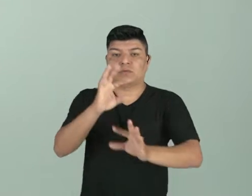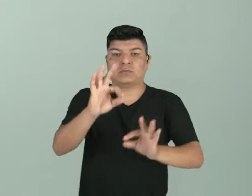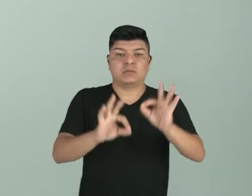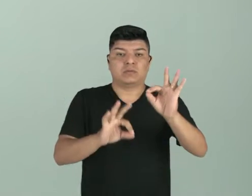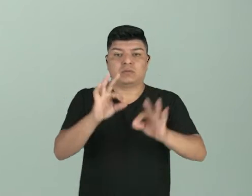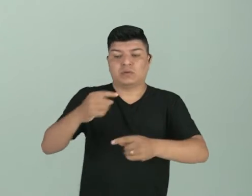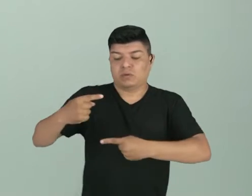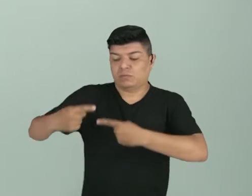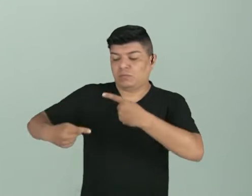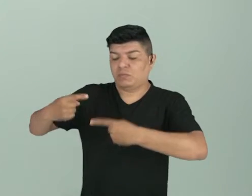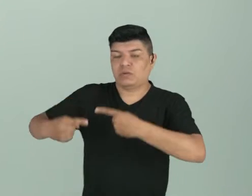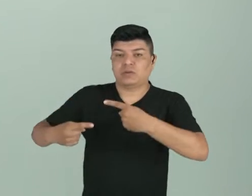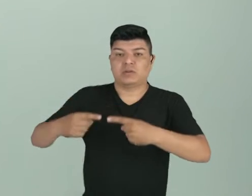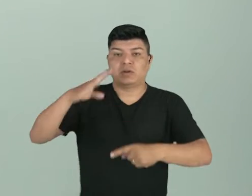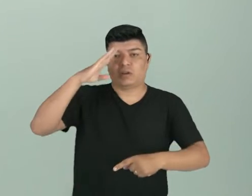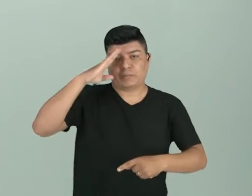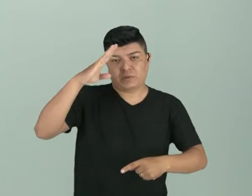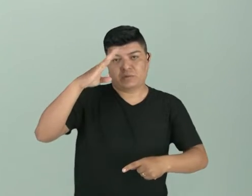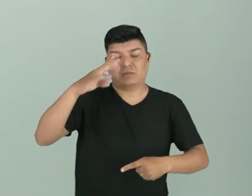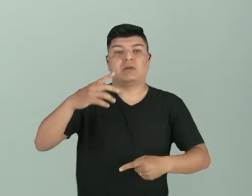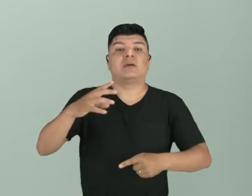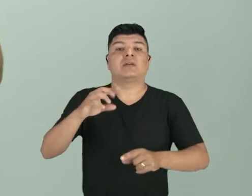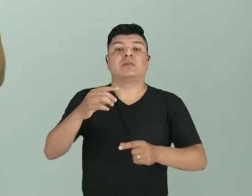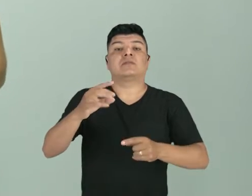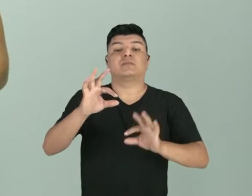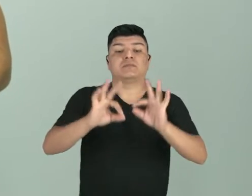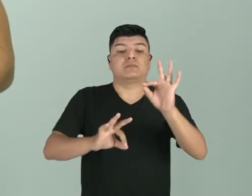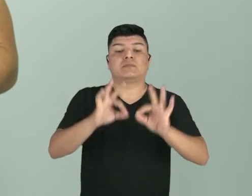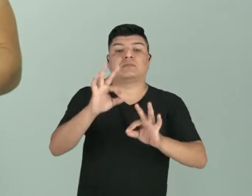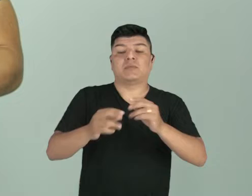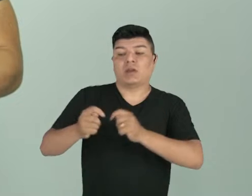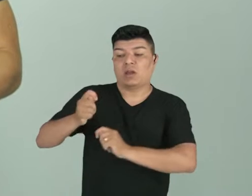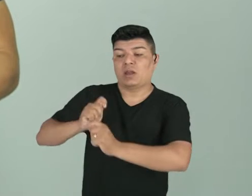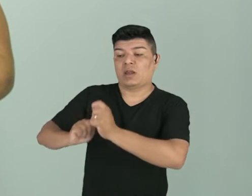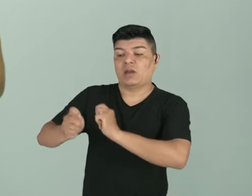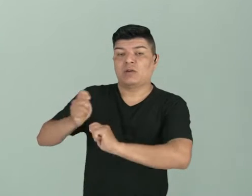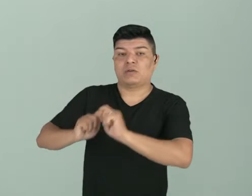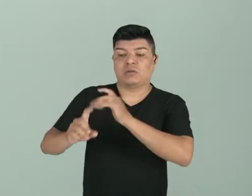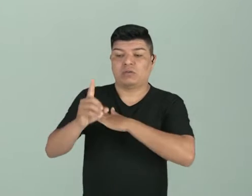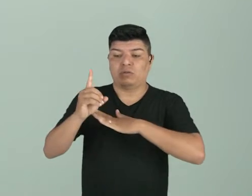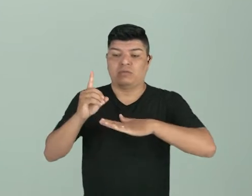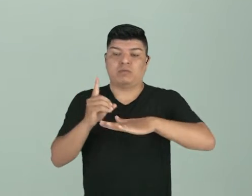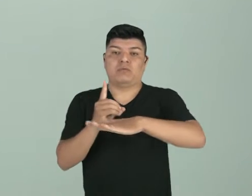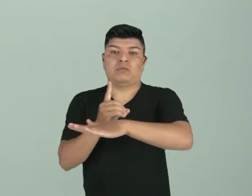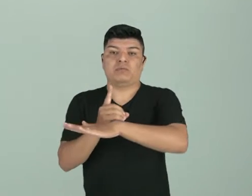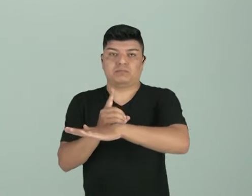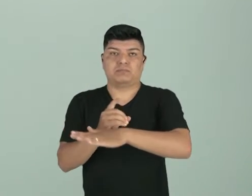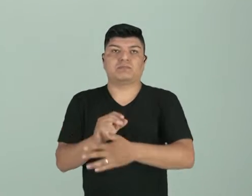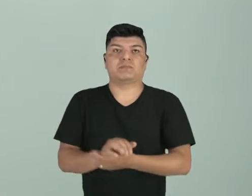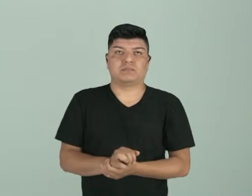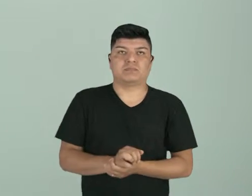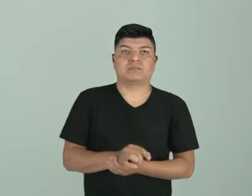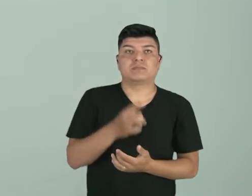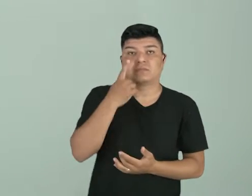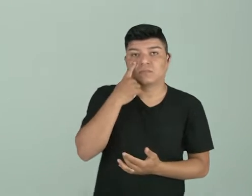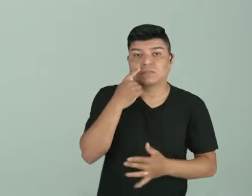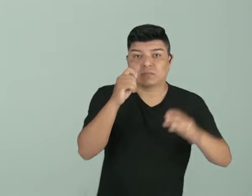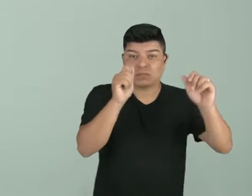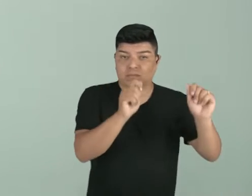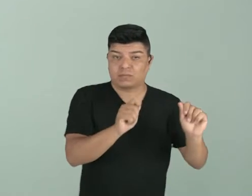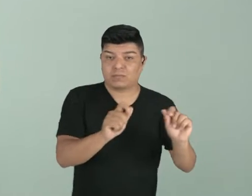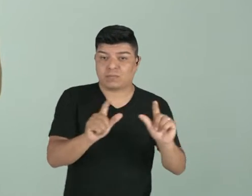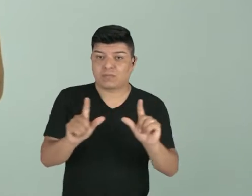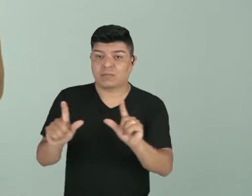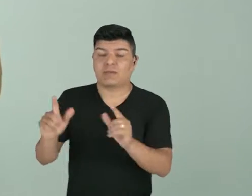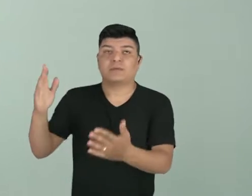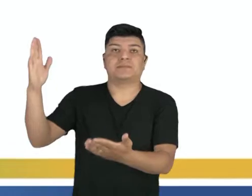organização política e principalmente na organização econômica da sociedade. Eu quero que vocês